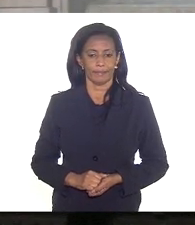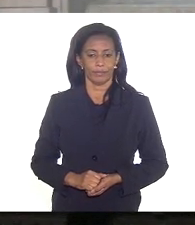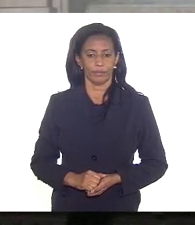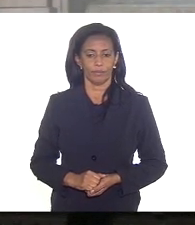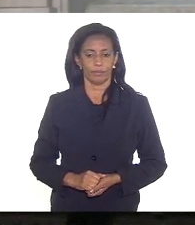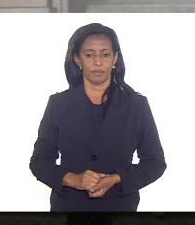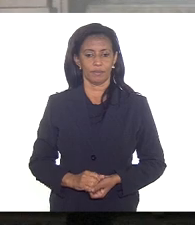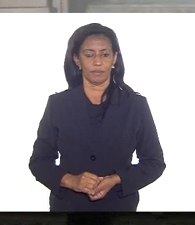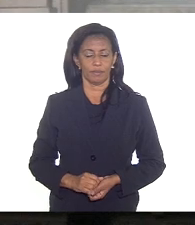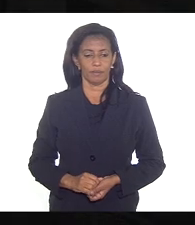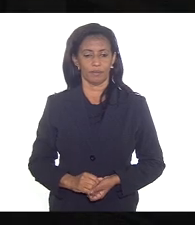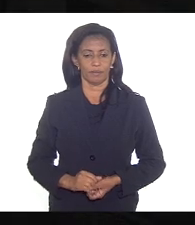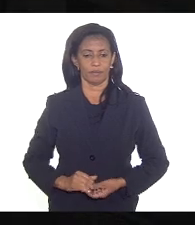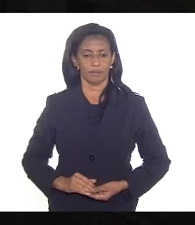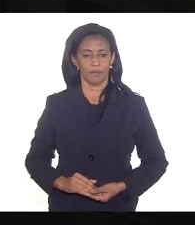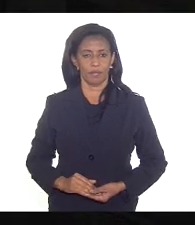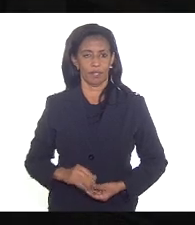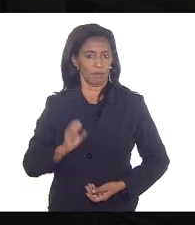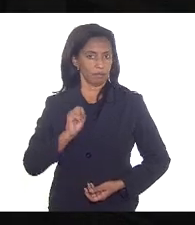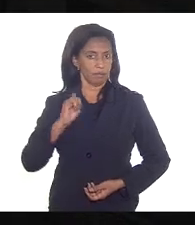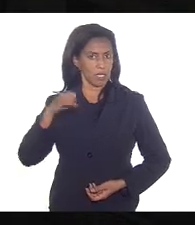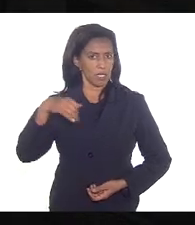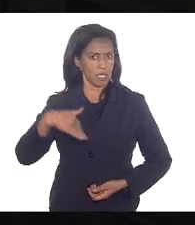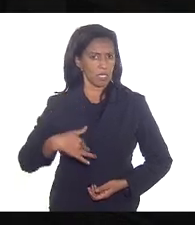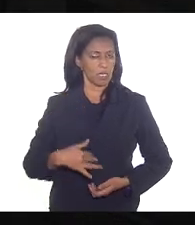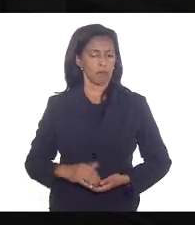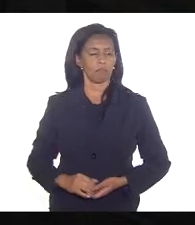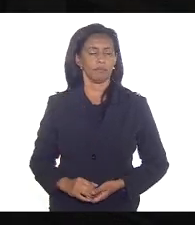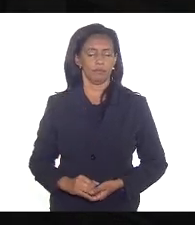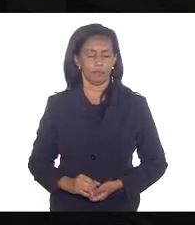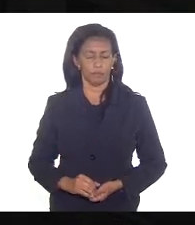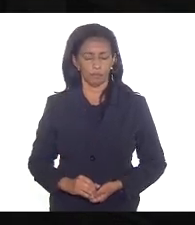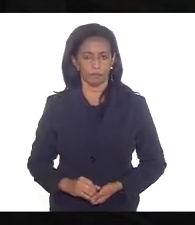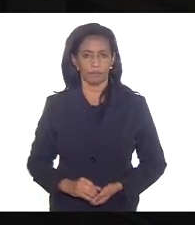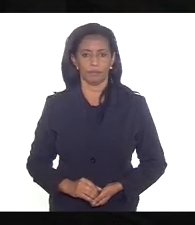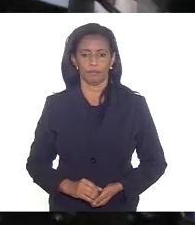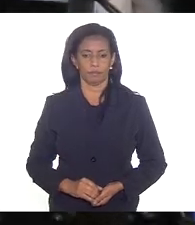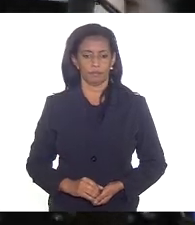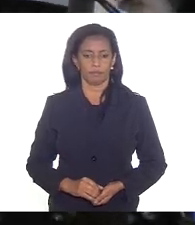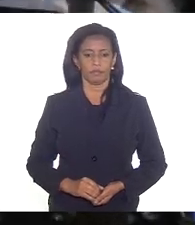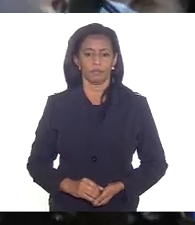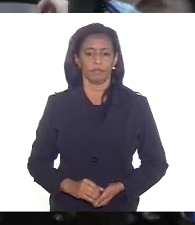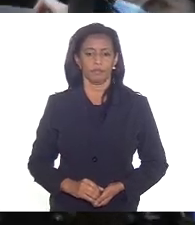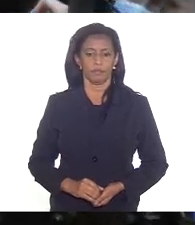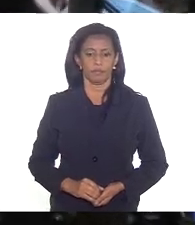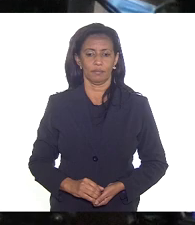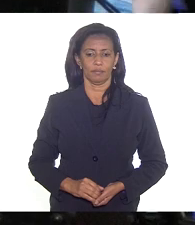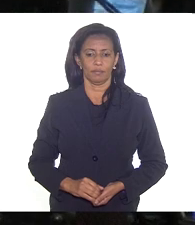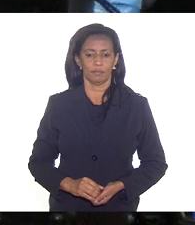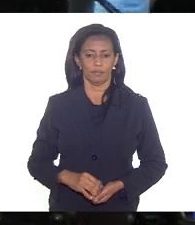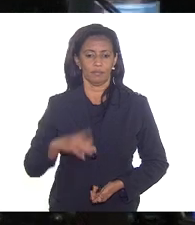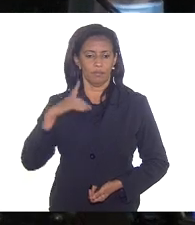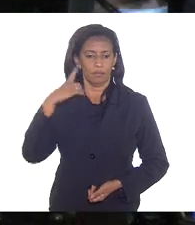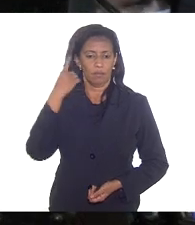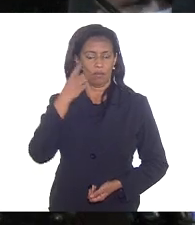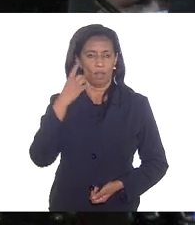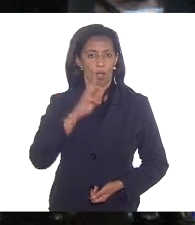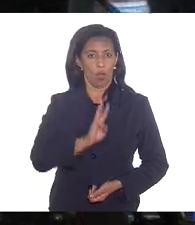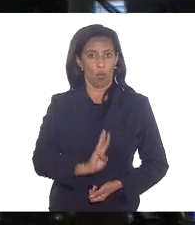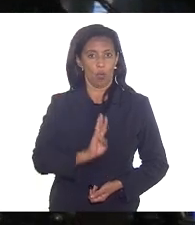Eu voto sim seu presidente para derrubada do veto o deputado